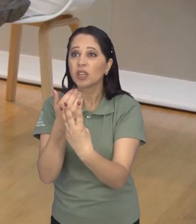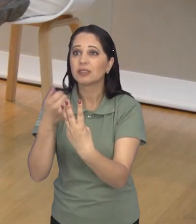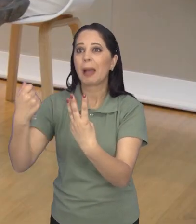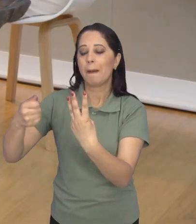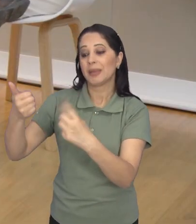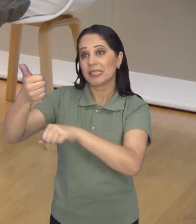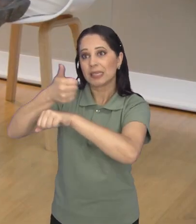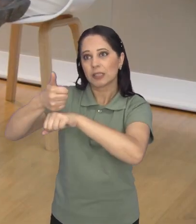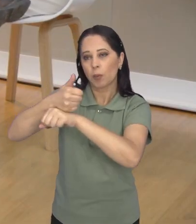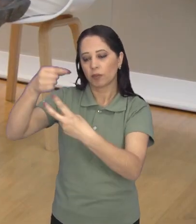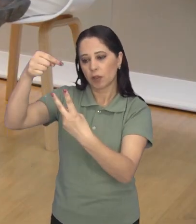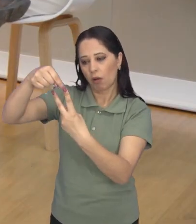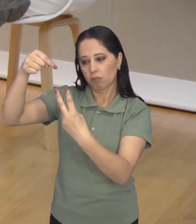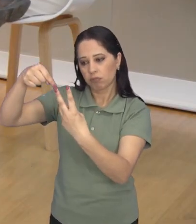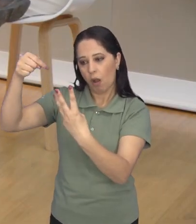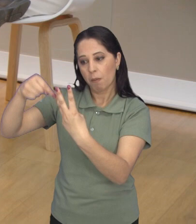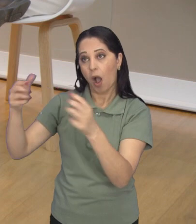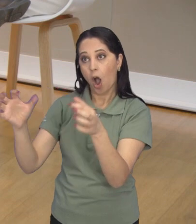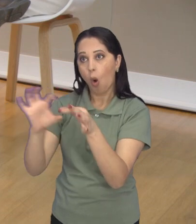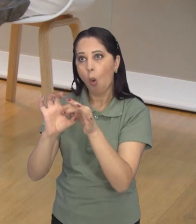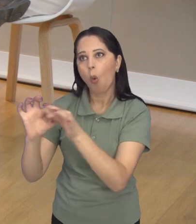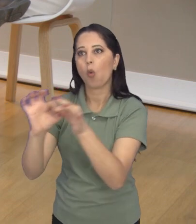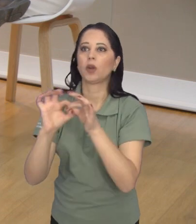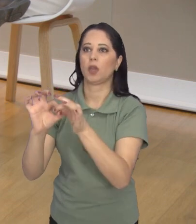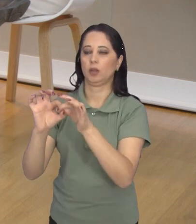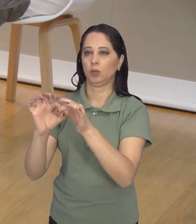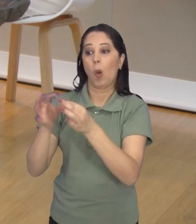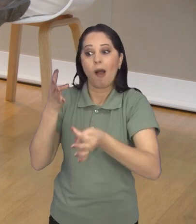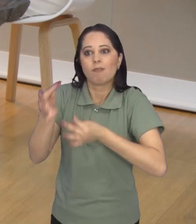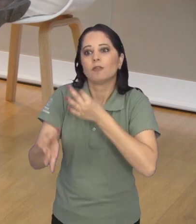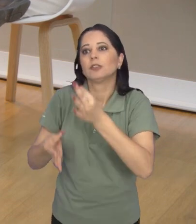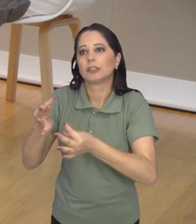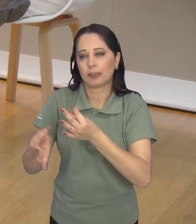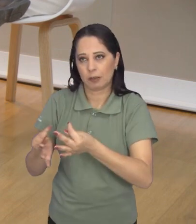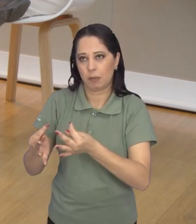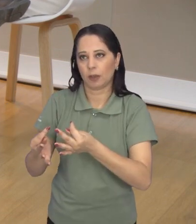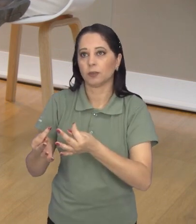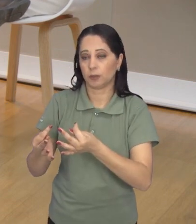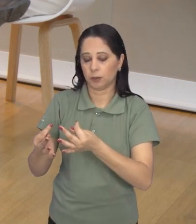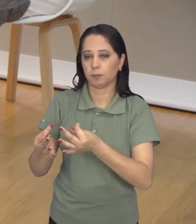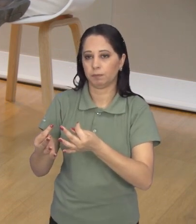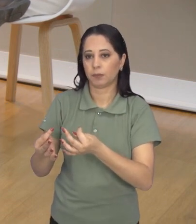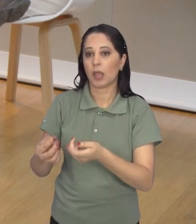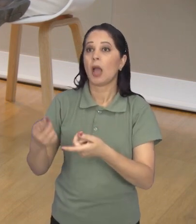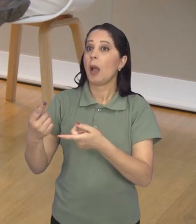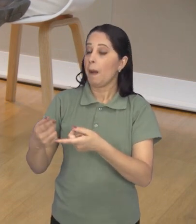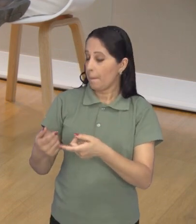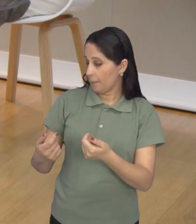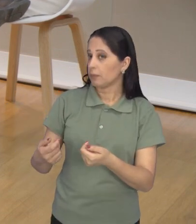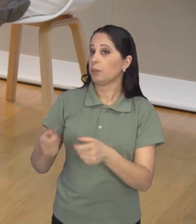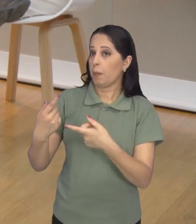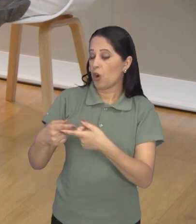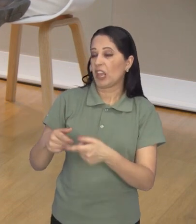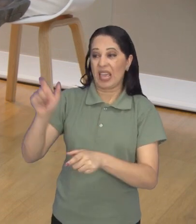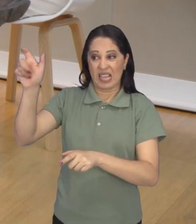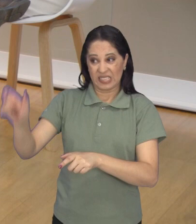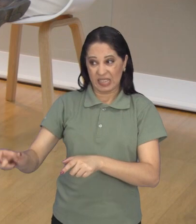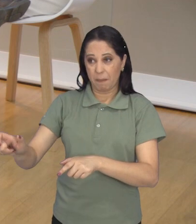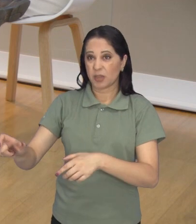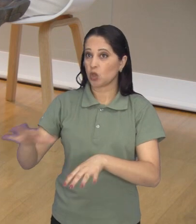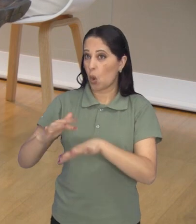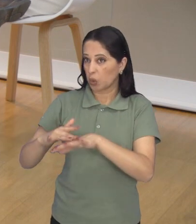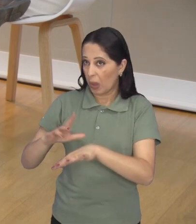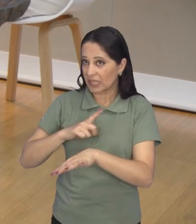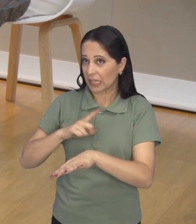suficiente. Sim, o indivíduo que tem dificuldade com redes de proteção, que tem dificuldades emocionais, ele tende a ter tiques mais